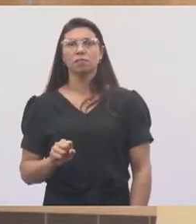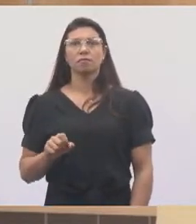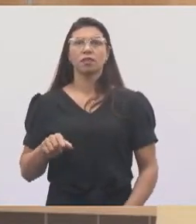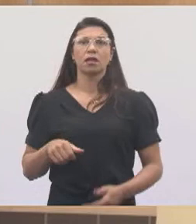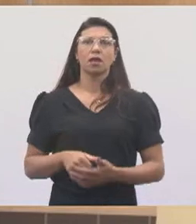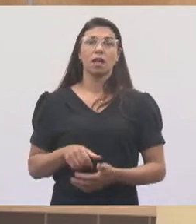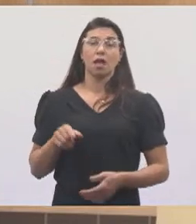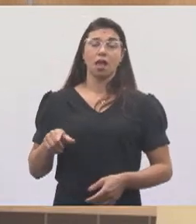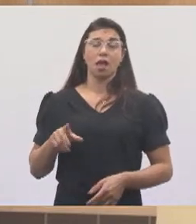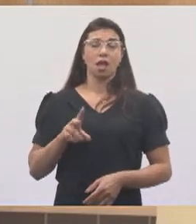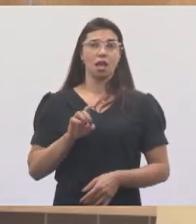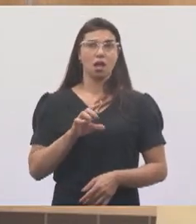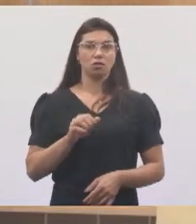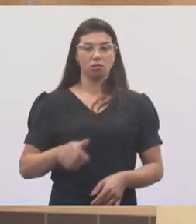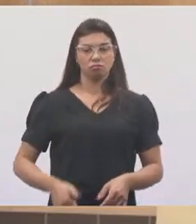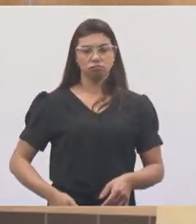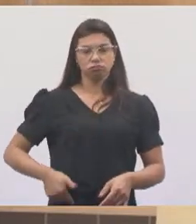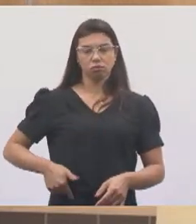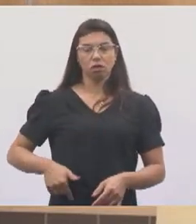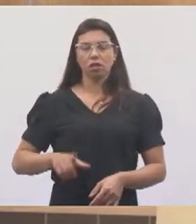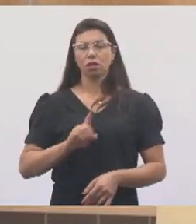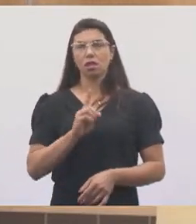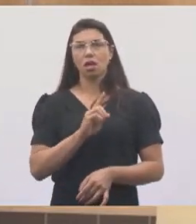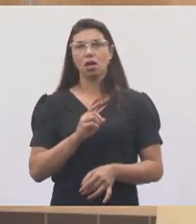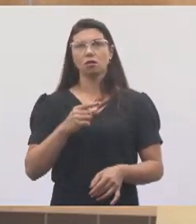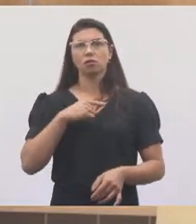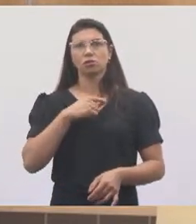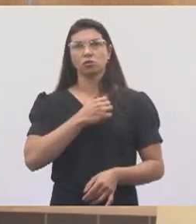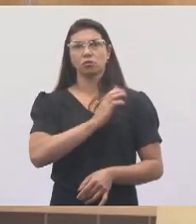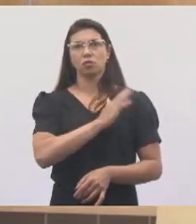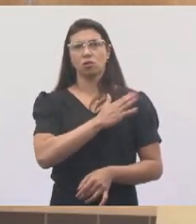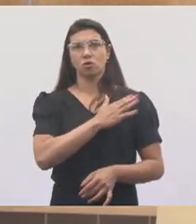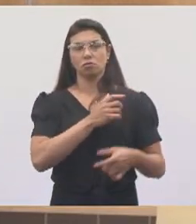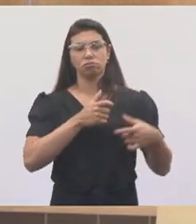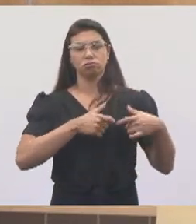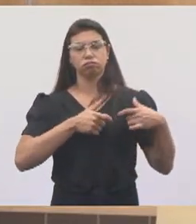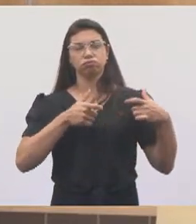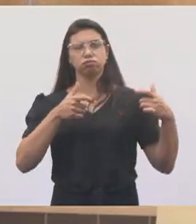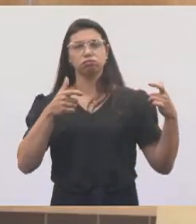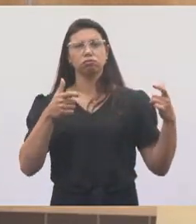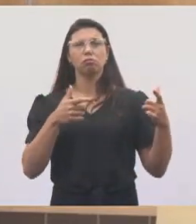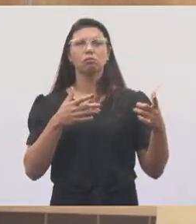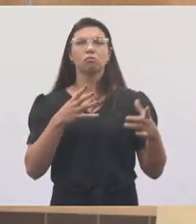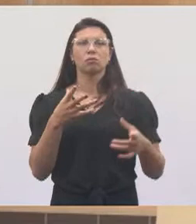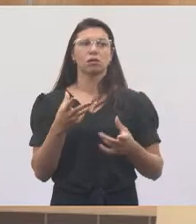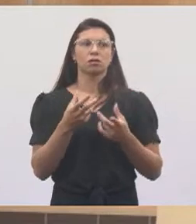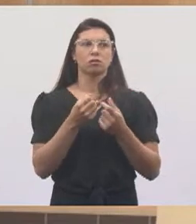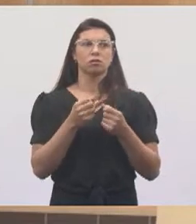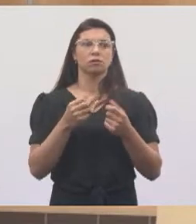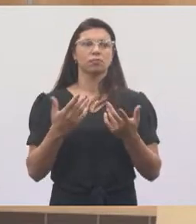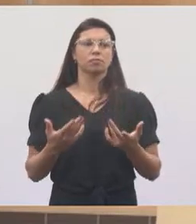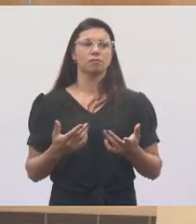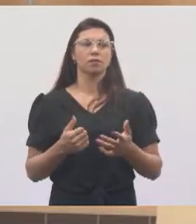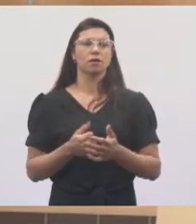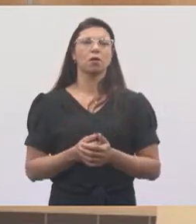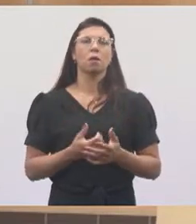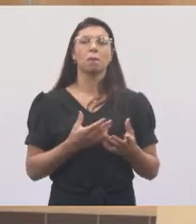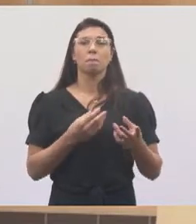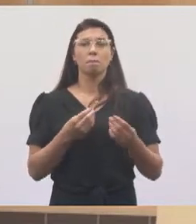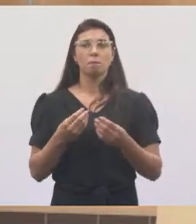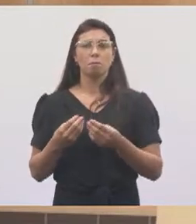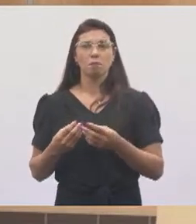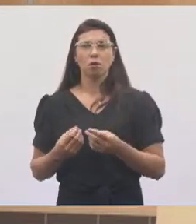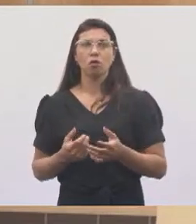não. Ele tinha um coração que não cabia no peito dele. E muitos